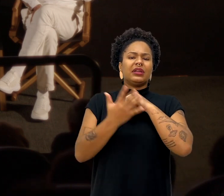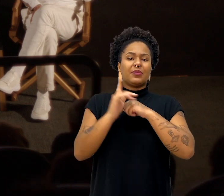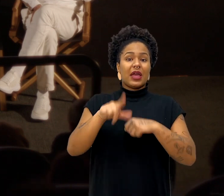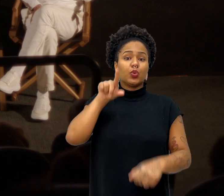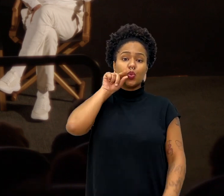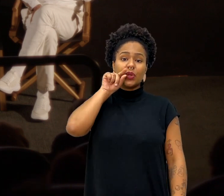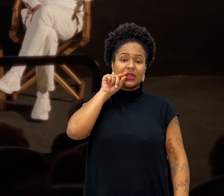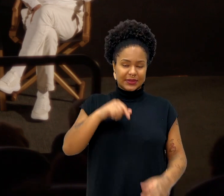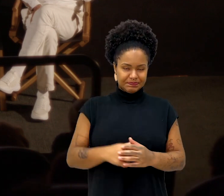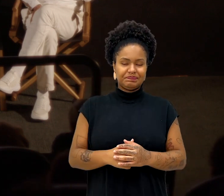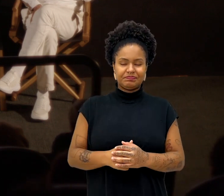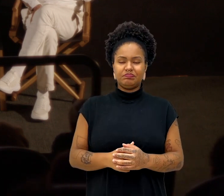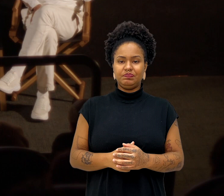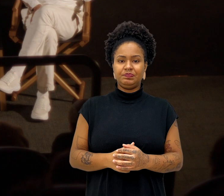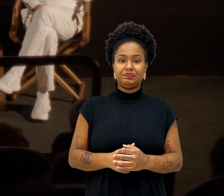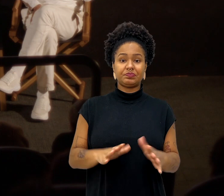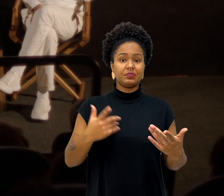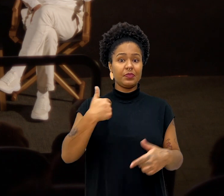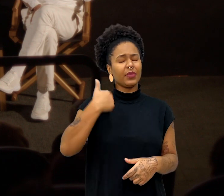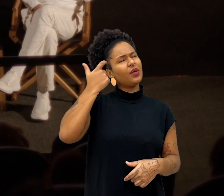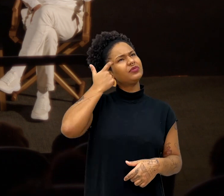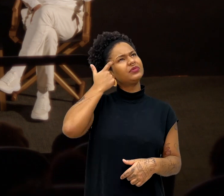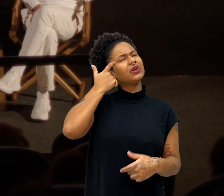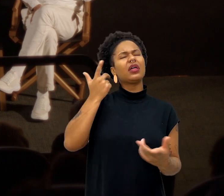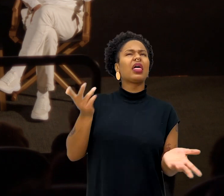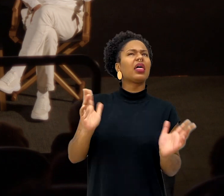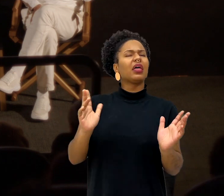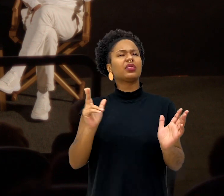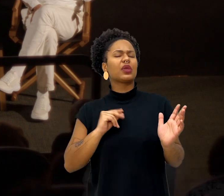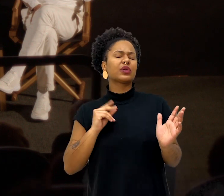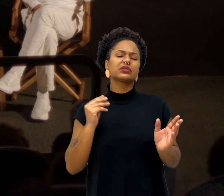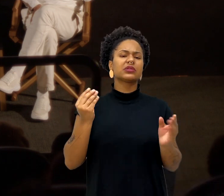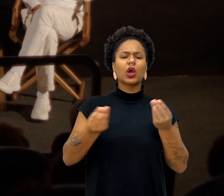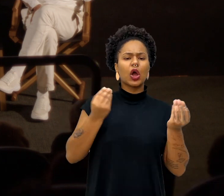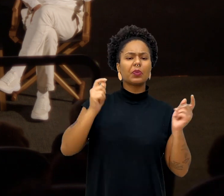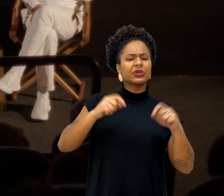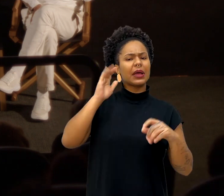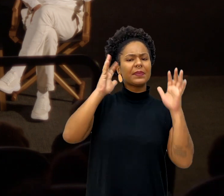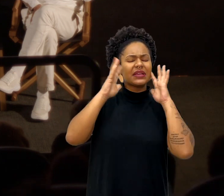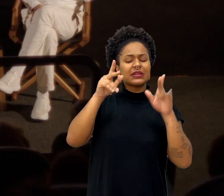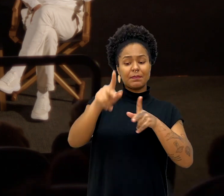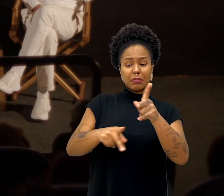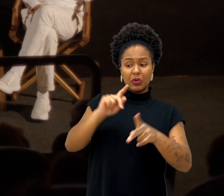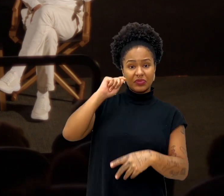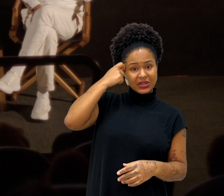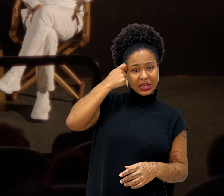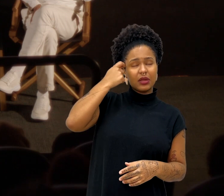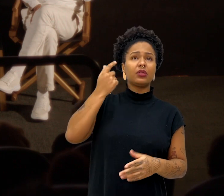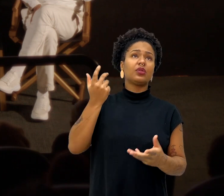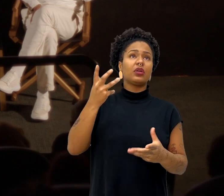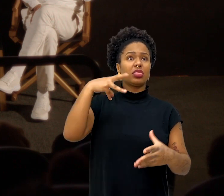acho que foi até no Twitter. E aí eu fiquei pensando, nossa, mas, né, como é que a gente pode pensar o povo